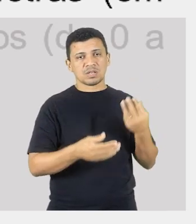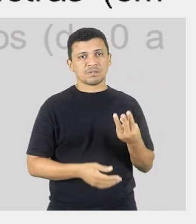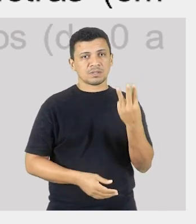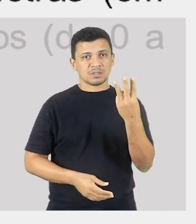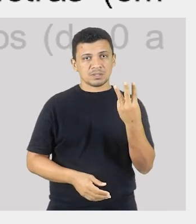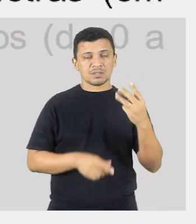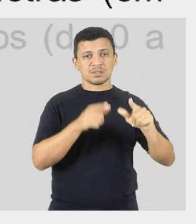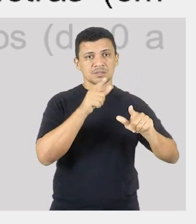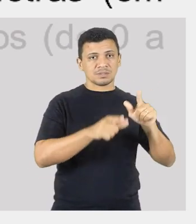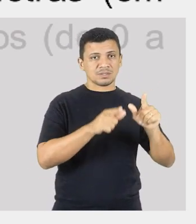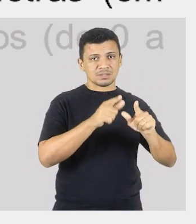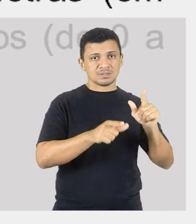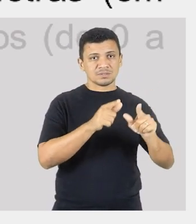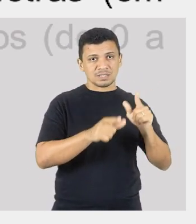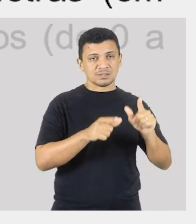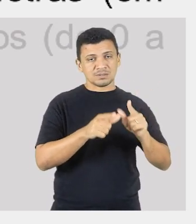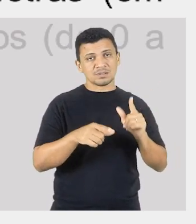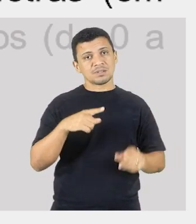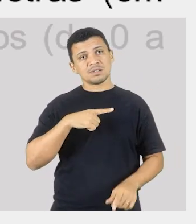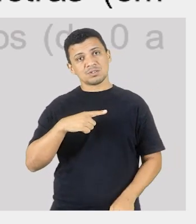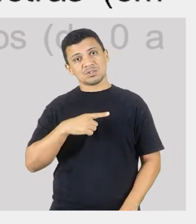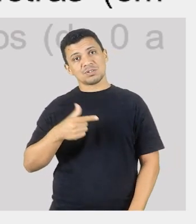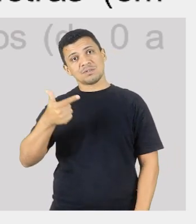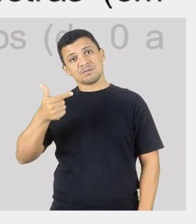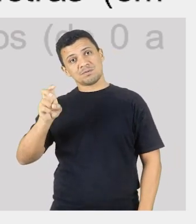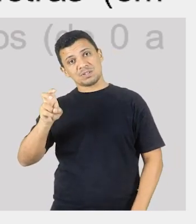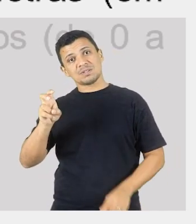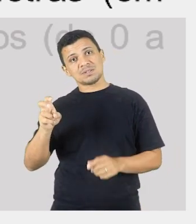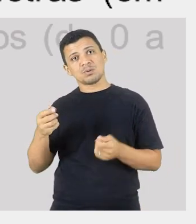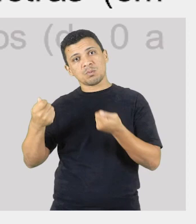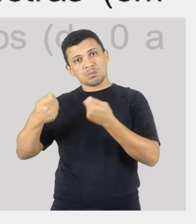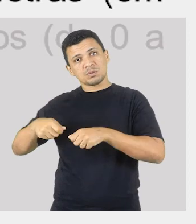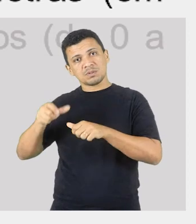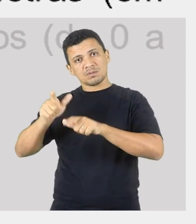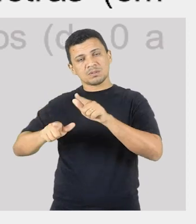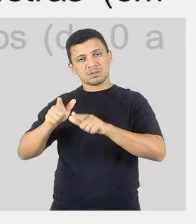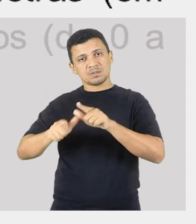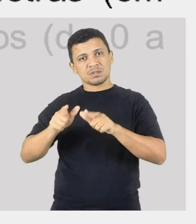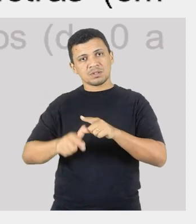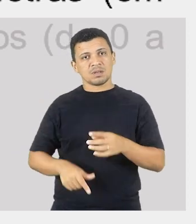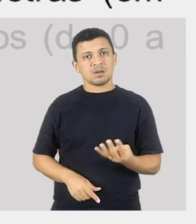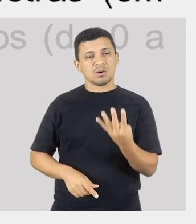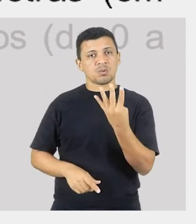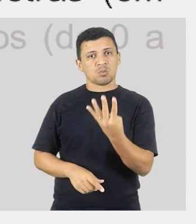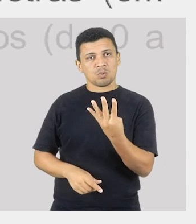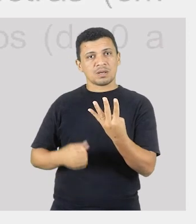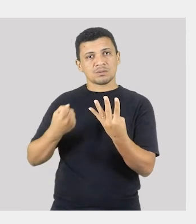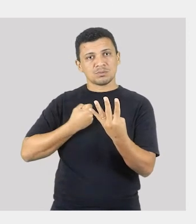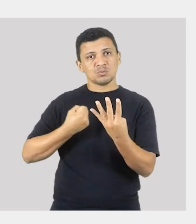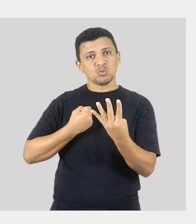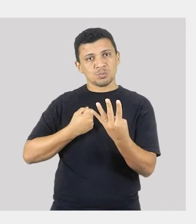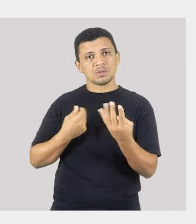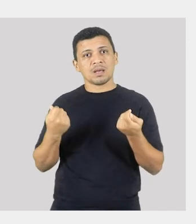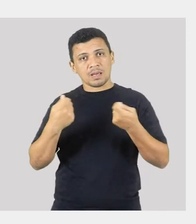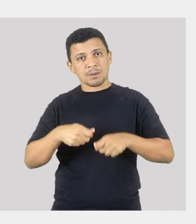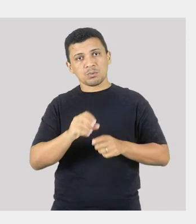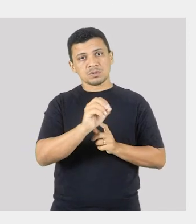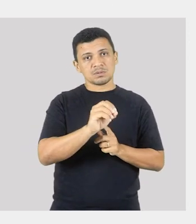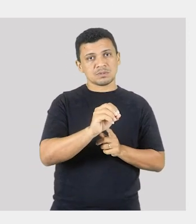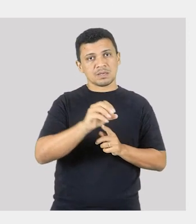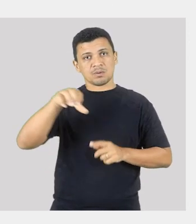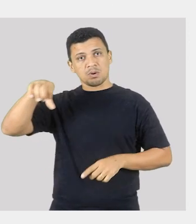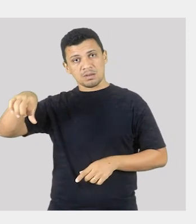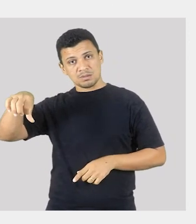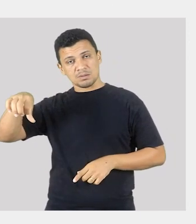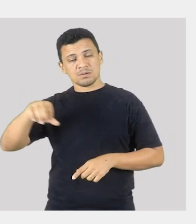letras em um alfabeto de 26 letras, seguido de 4 algarismos de 0 a 9. No padrão adotado